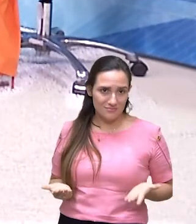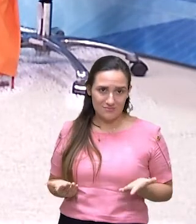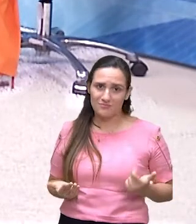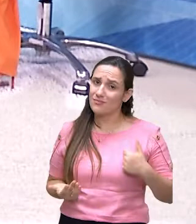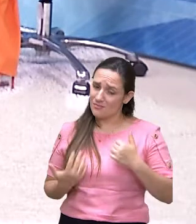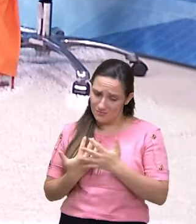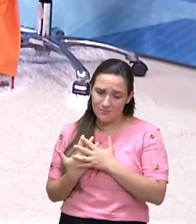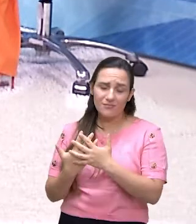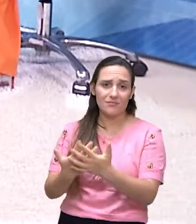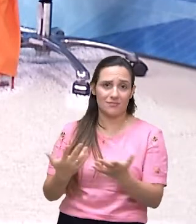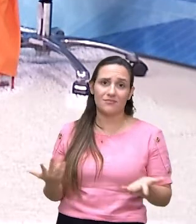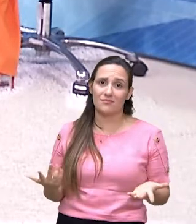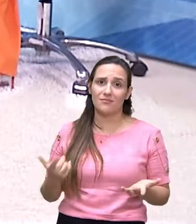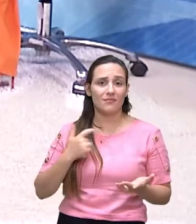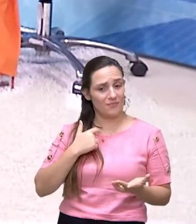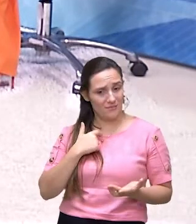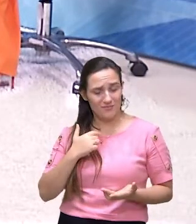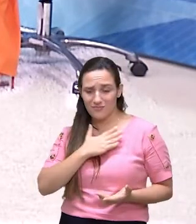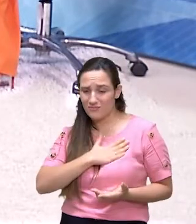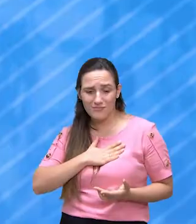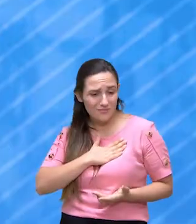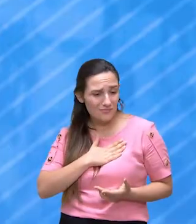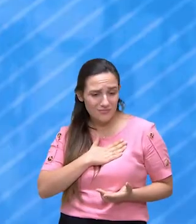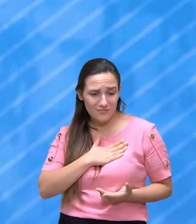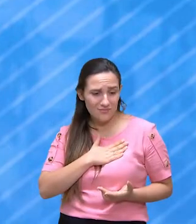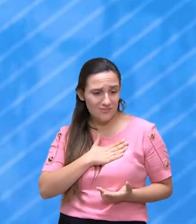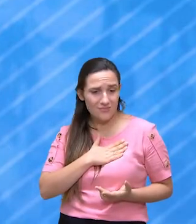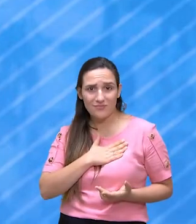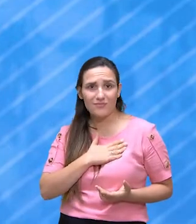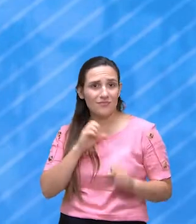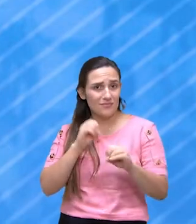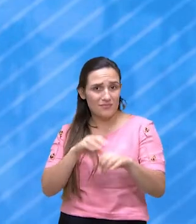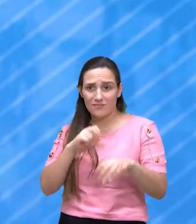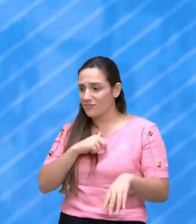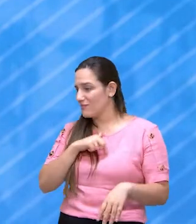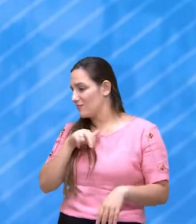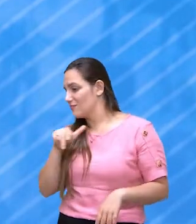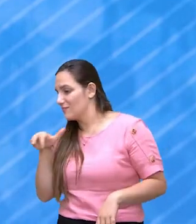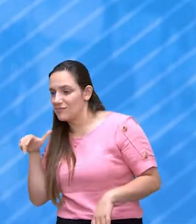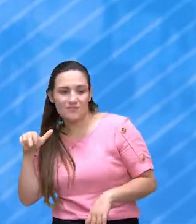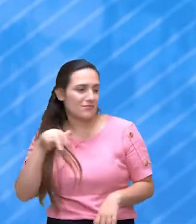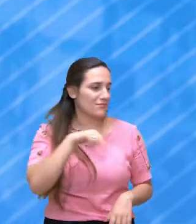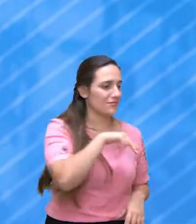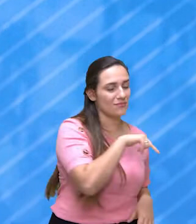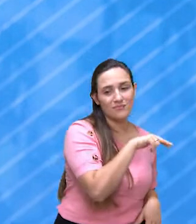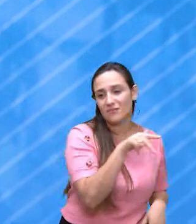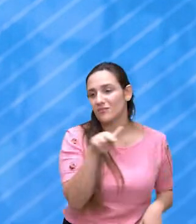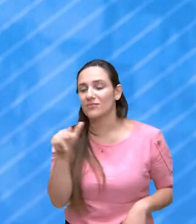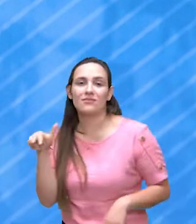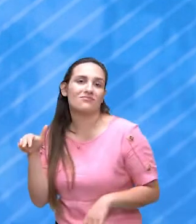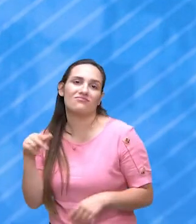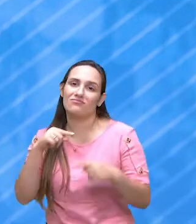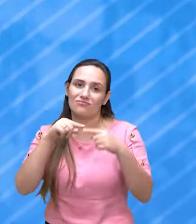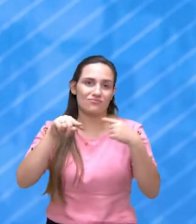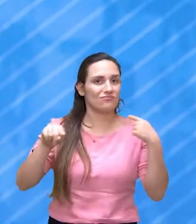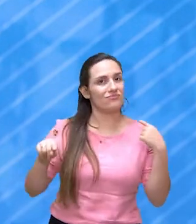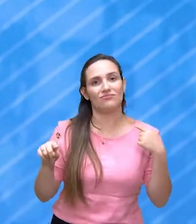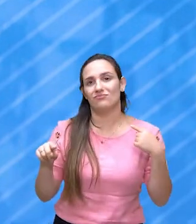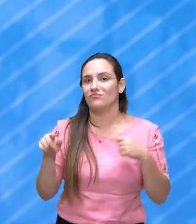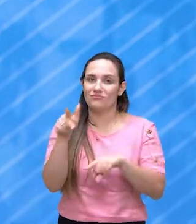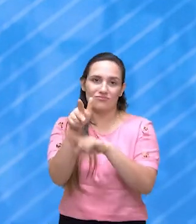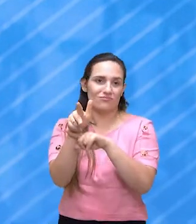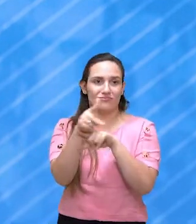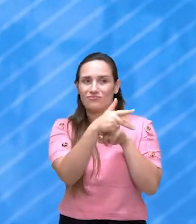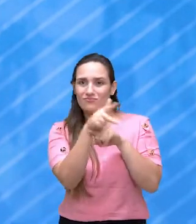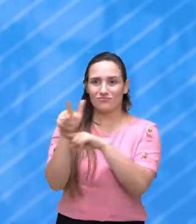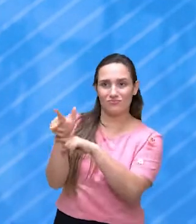pelo menos no meu caso eu confesso para você que eu gosto de falar e da aula nos anos andando de um lado para o outro isso já não é o